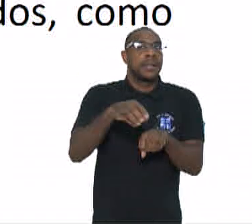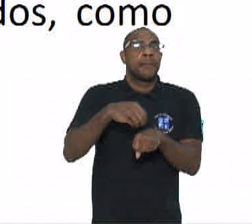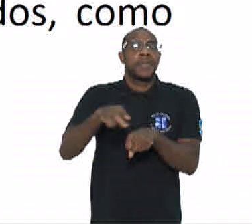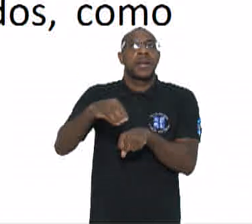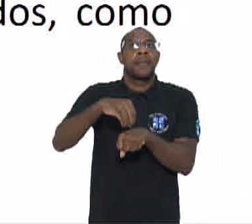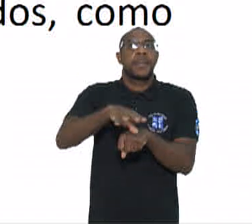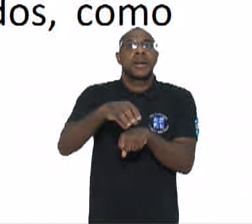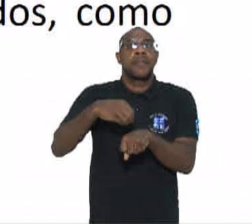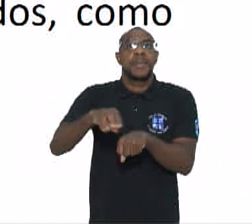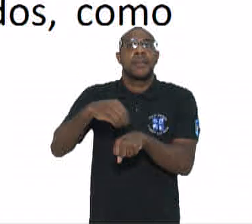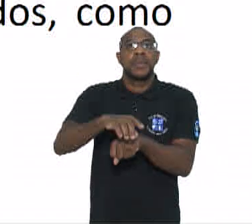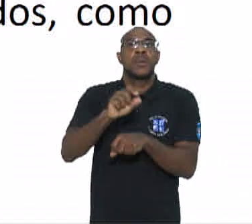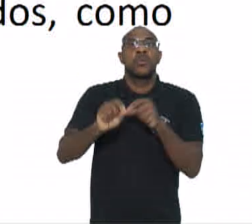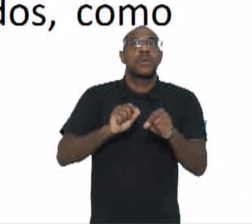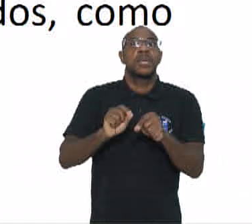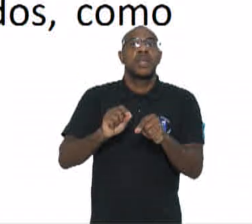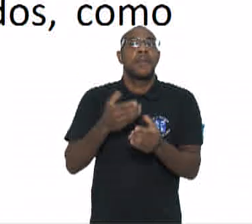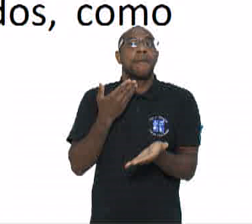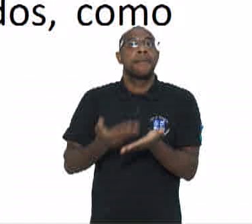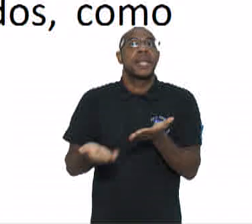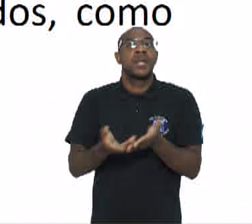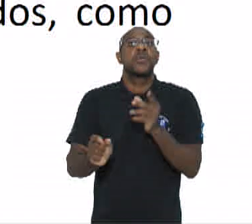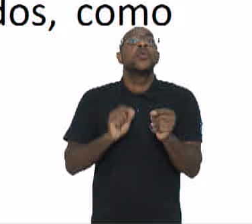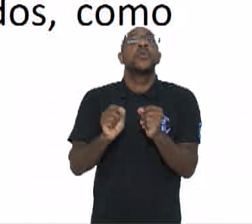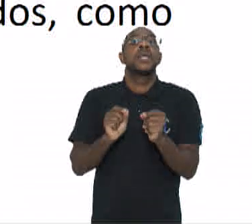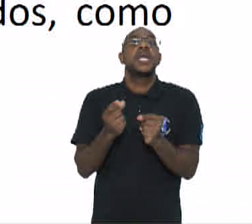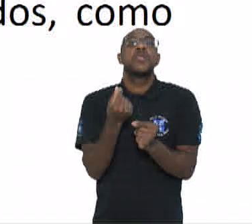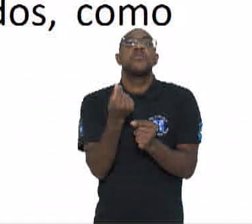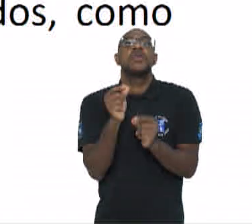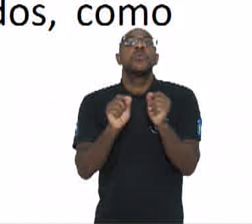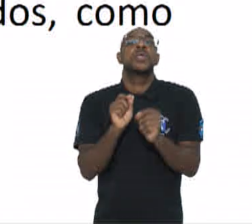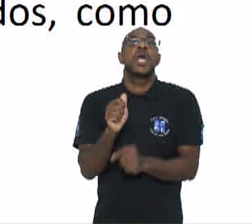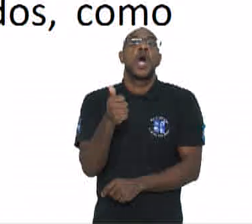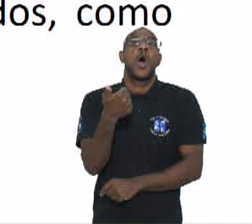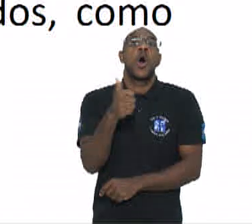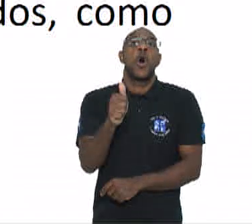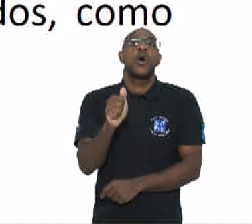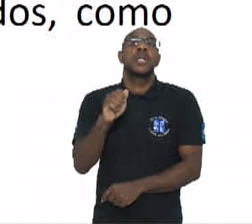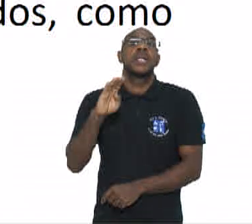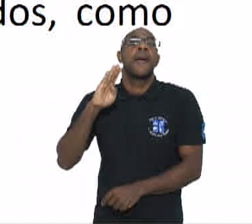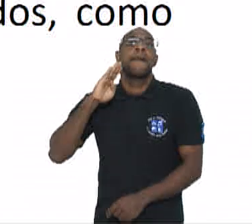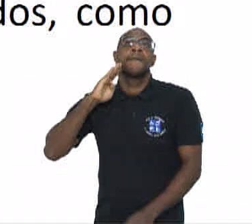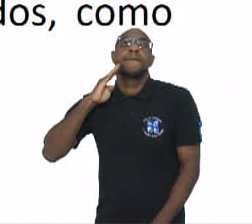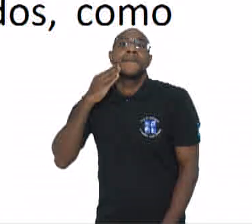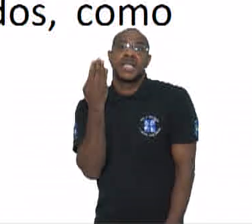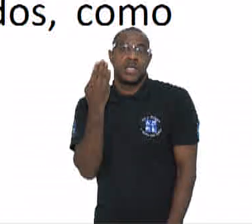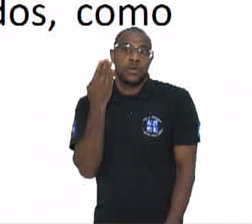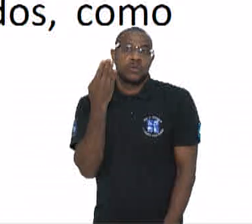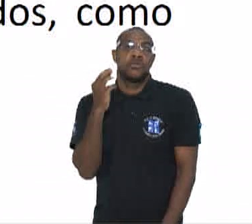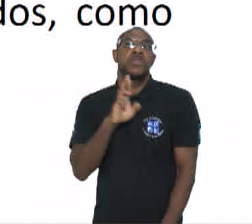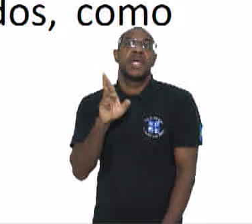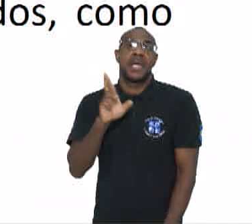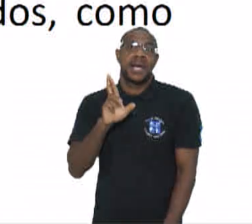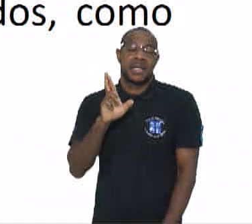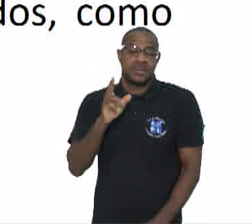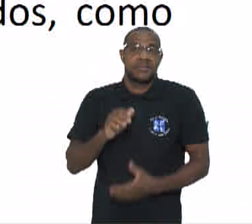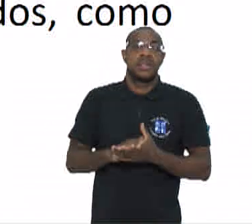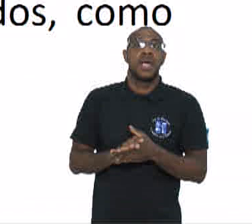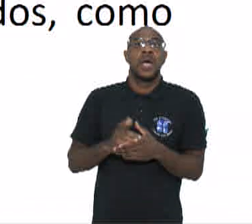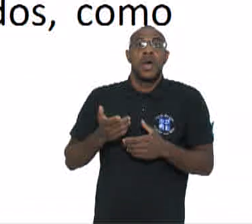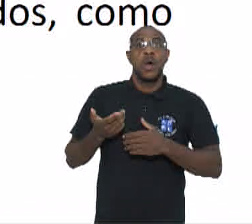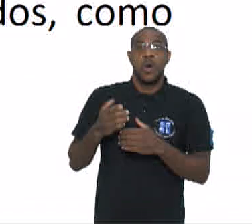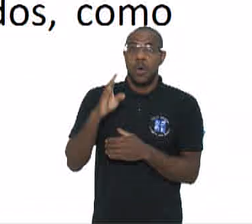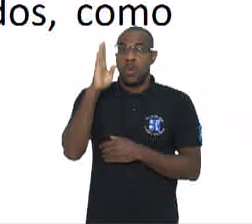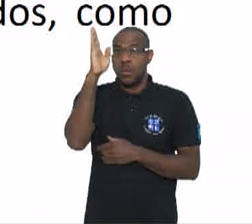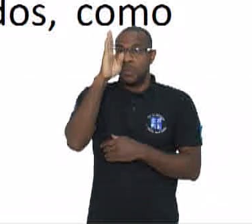em perdas de até 11 bilhões de reais ao ano. O índice está acima do de países menos desenvolvidos,